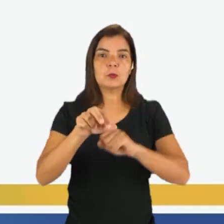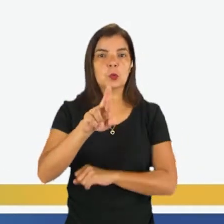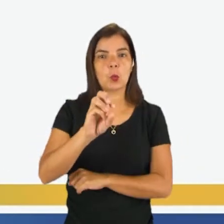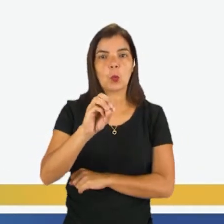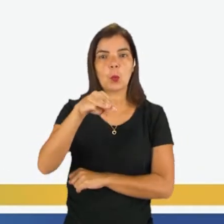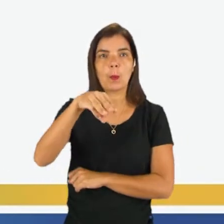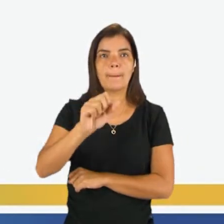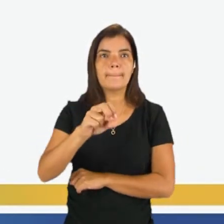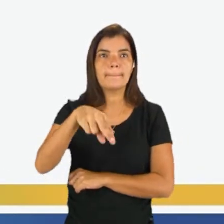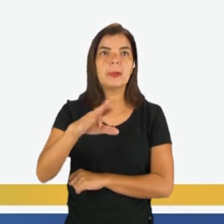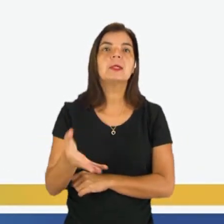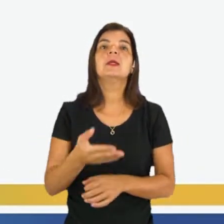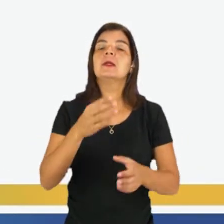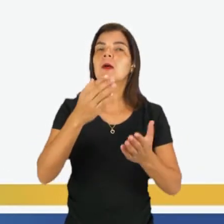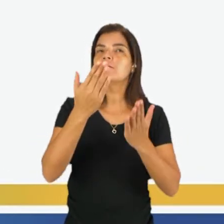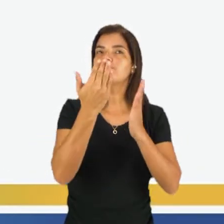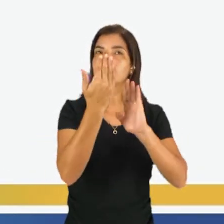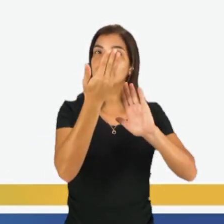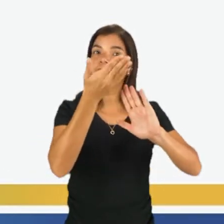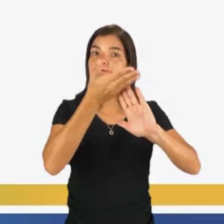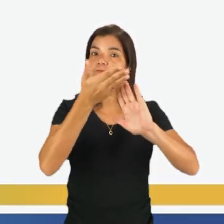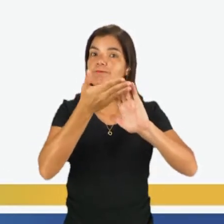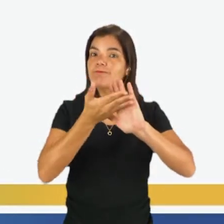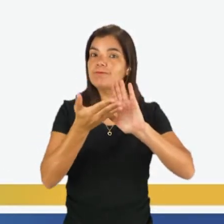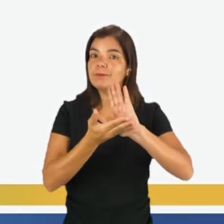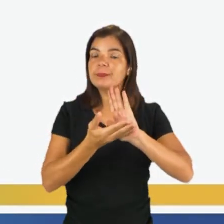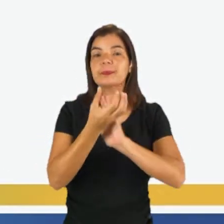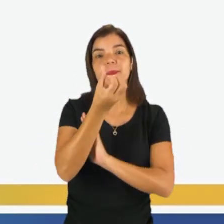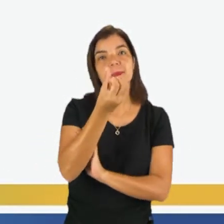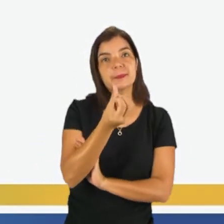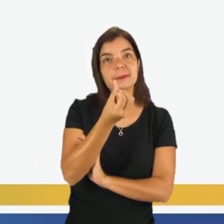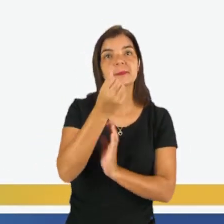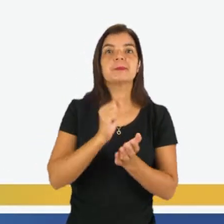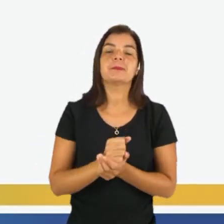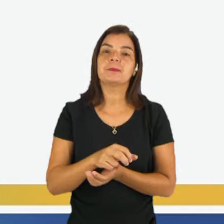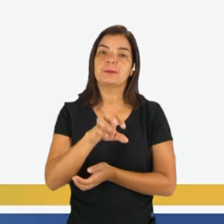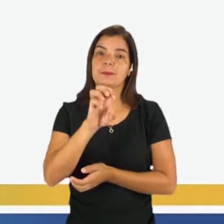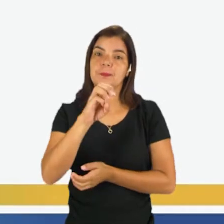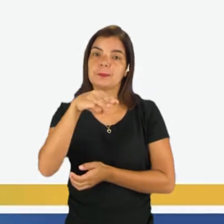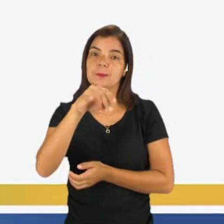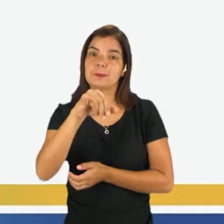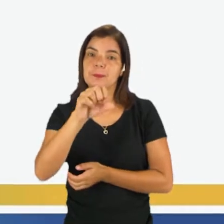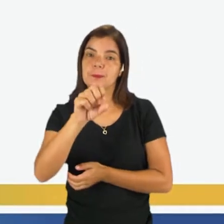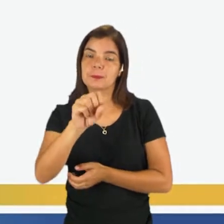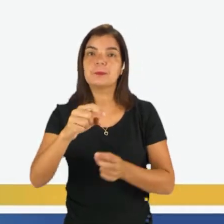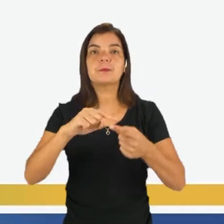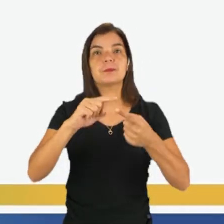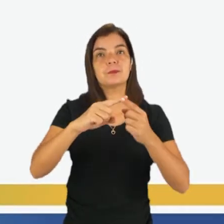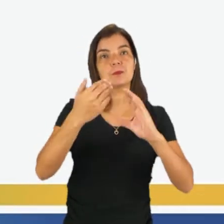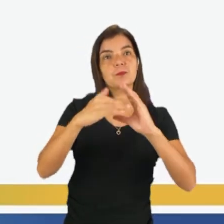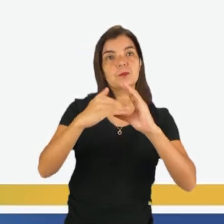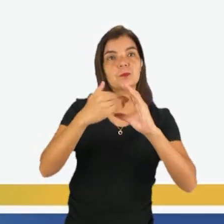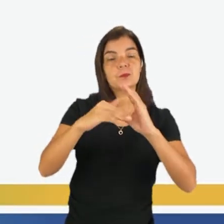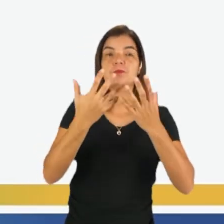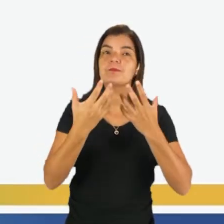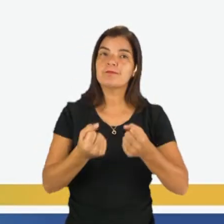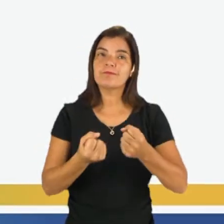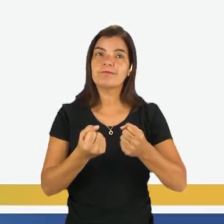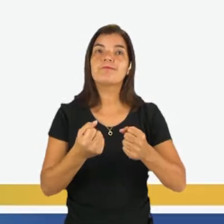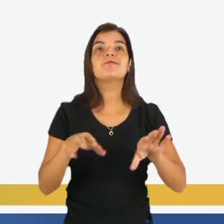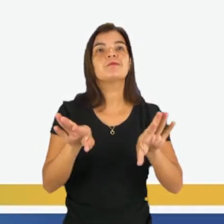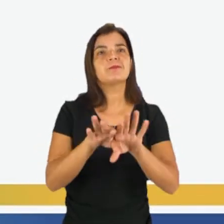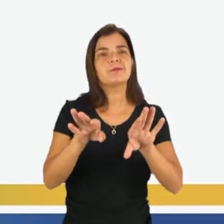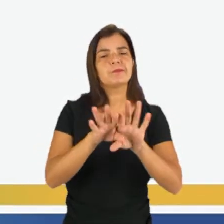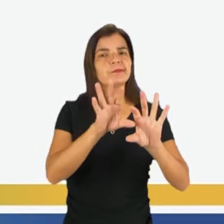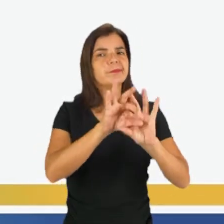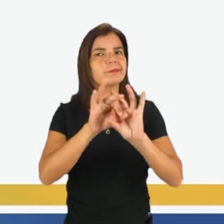Jakobson, que as dividiu em 6 componentes: emissor, receptor, mensagem, contexto, canal e